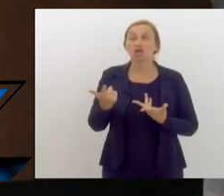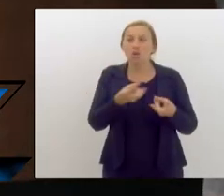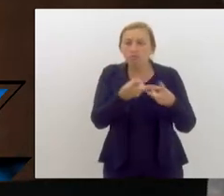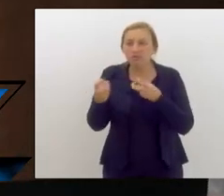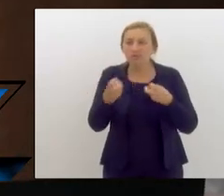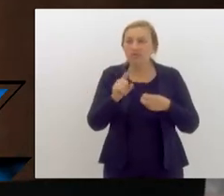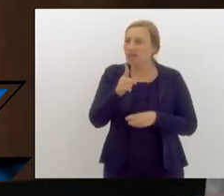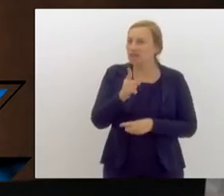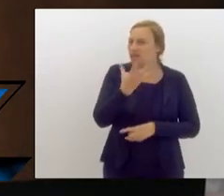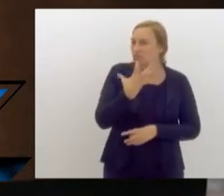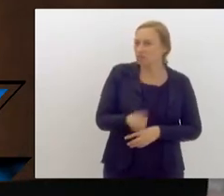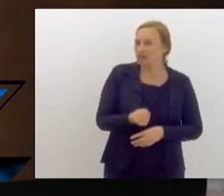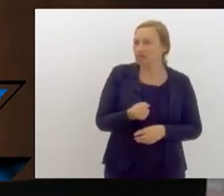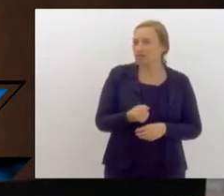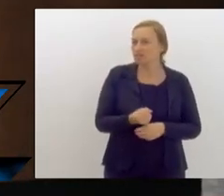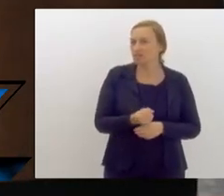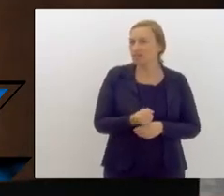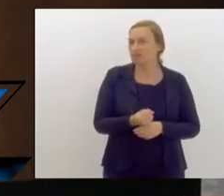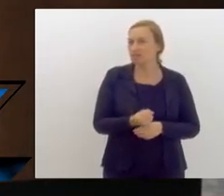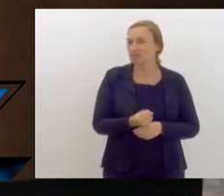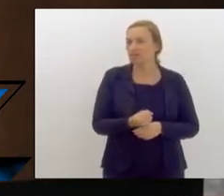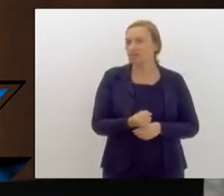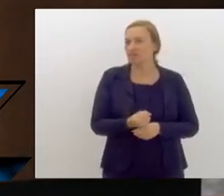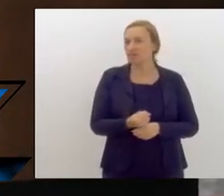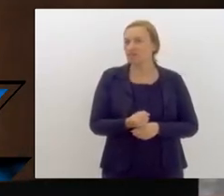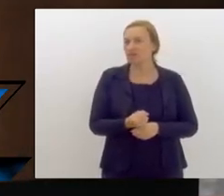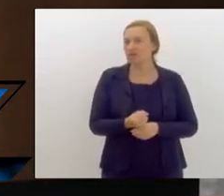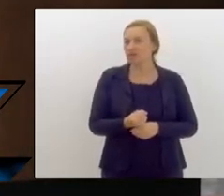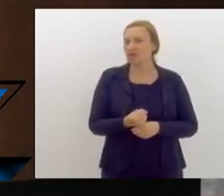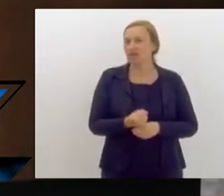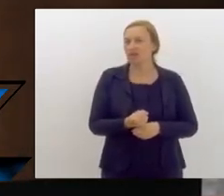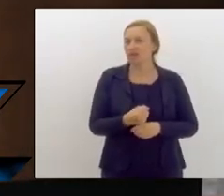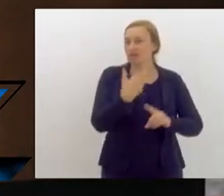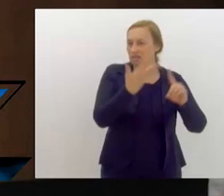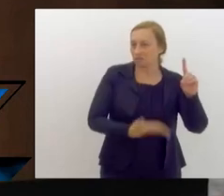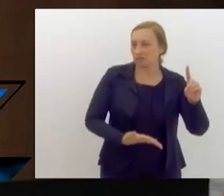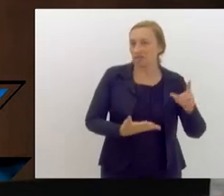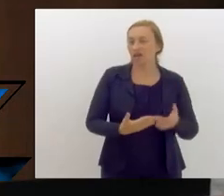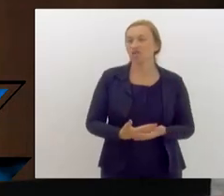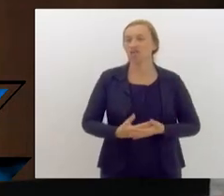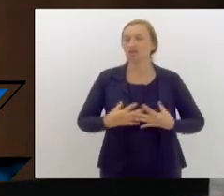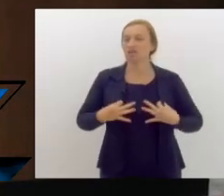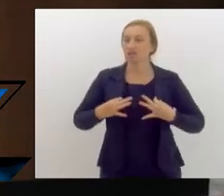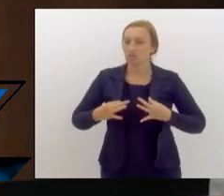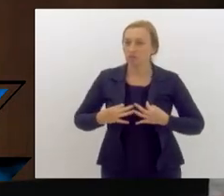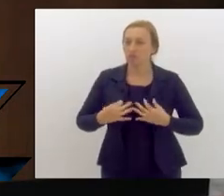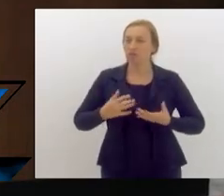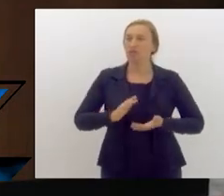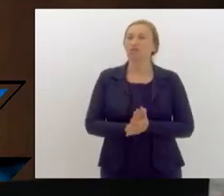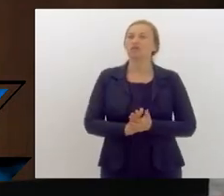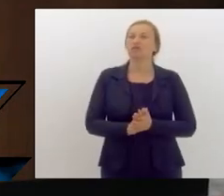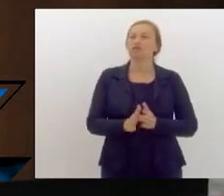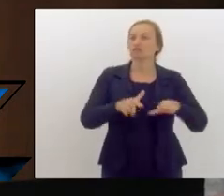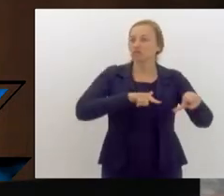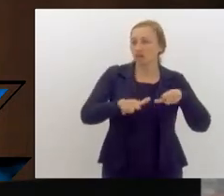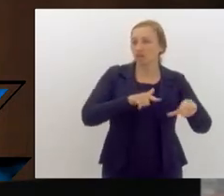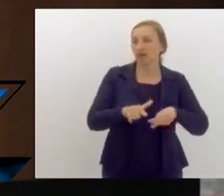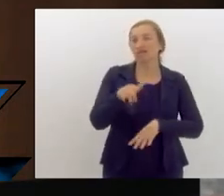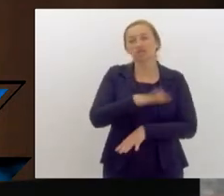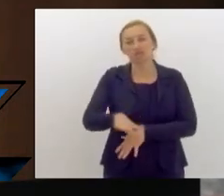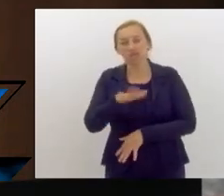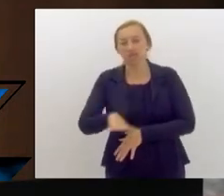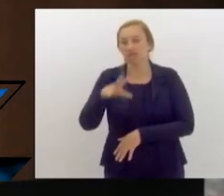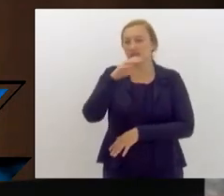ainda não tinha recebido essa honraria Dr Rodrigo Azambuja não só se coloca à disposição a frente dos trabalhos de criança e